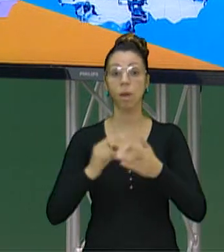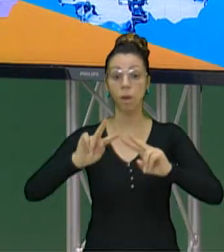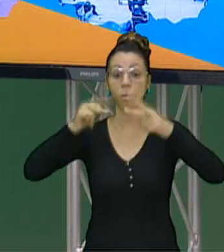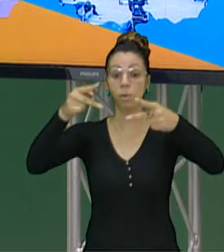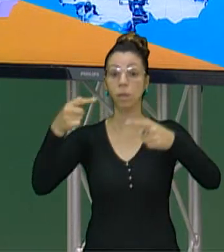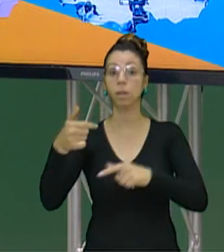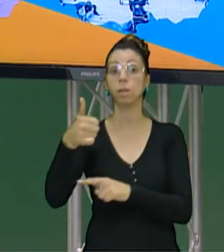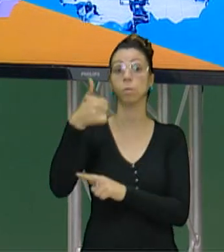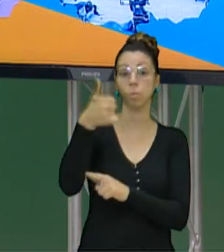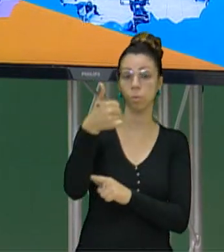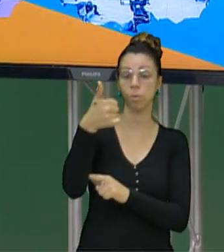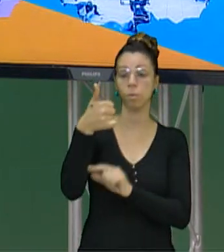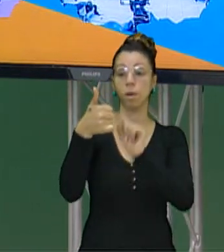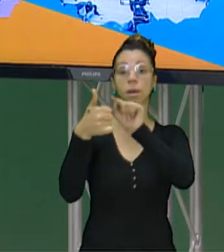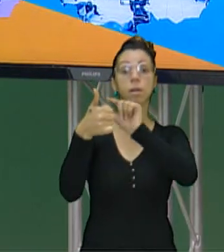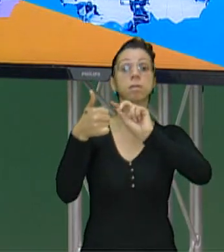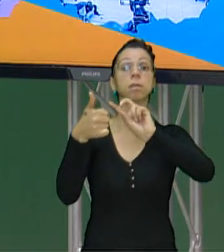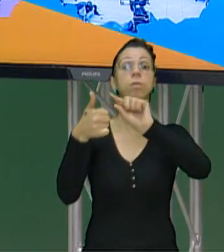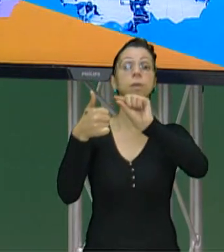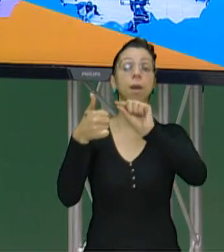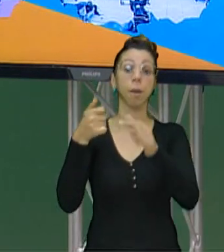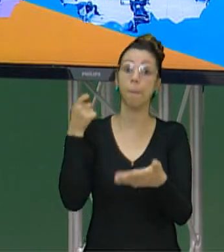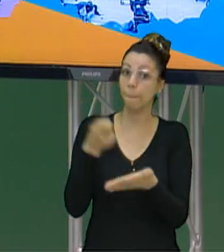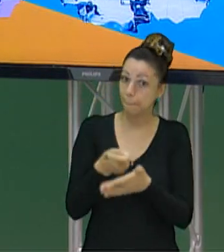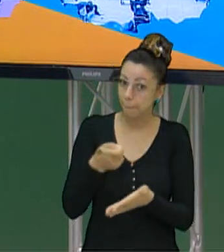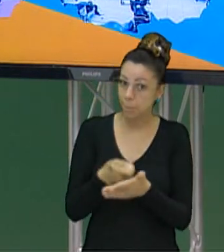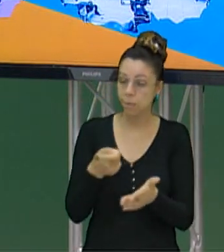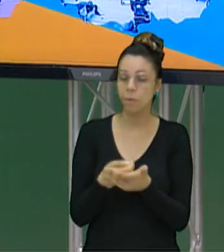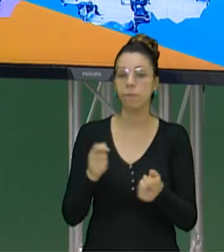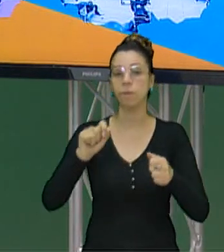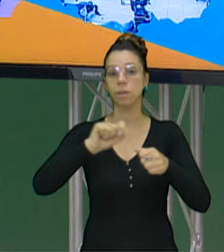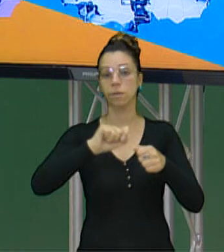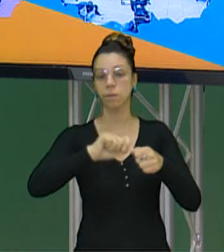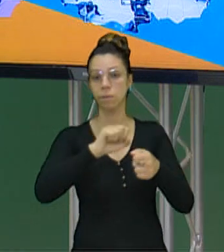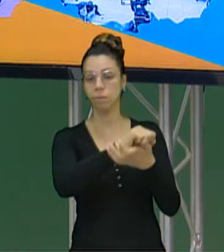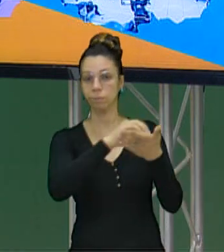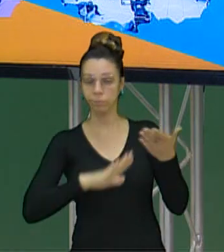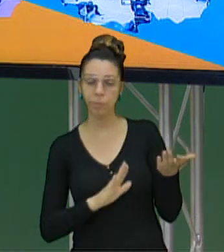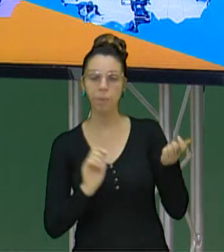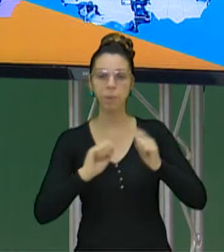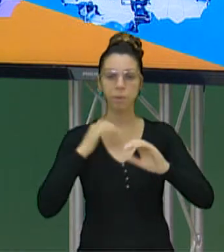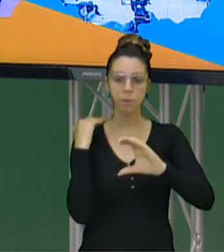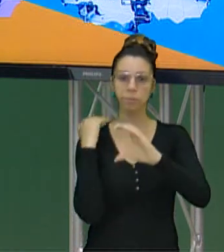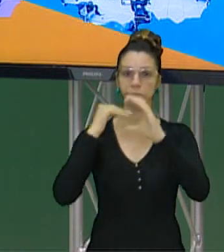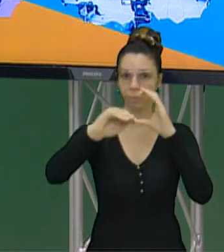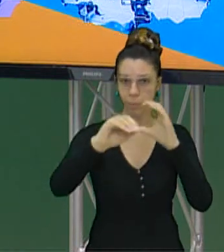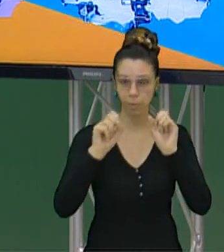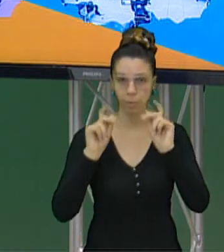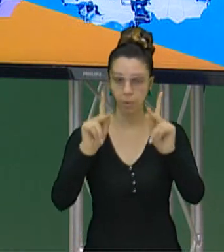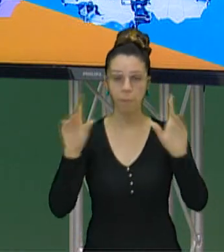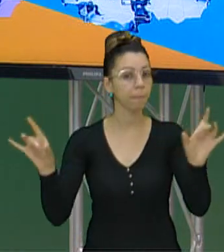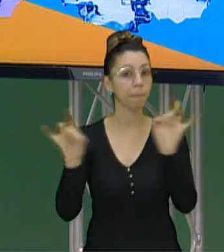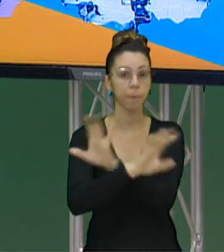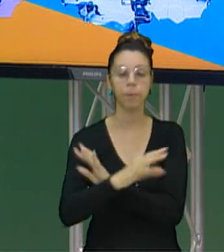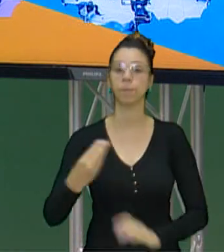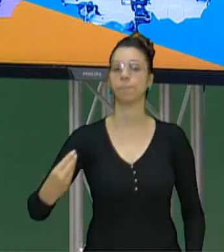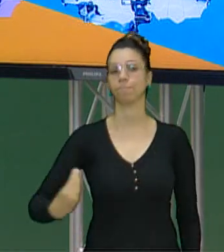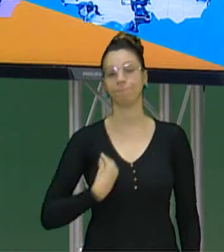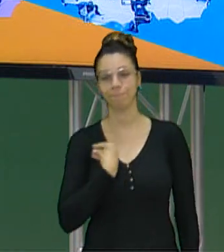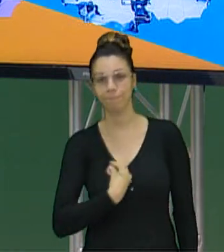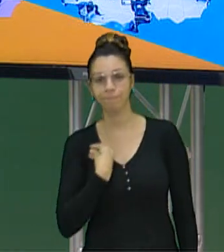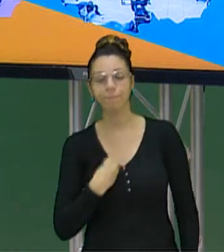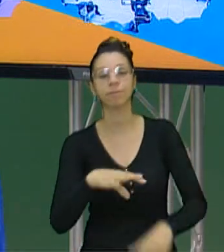ela é obrigatória. Fazendo essa atividade, você tem que enviá-la, certo? Pronto, a sua presença ali